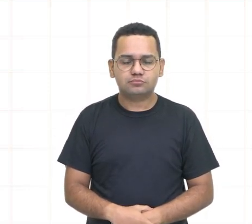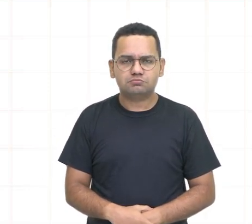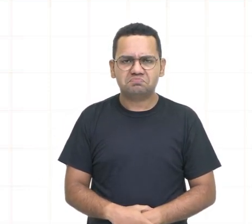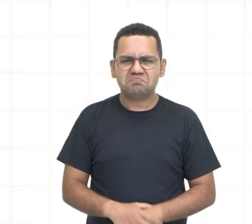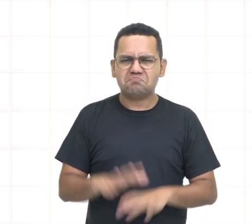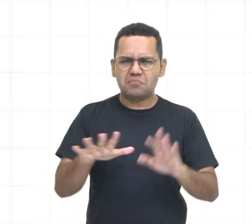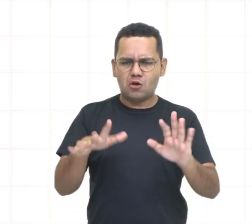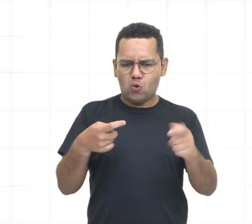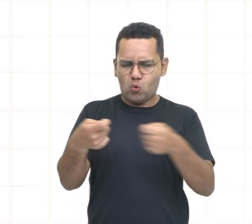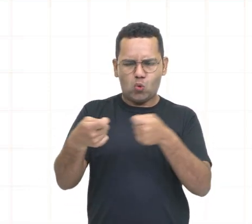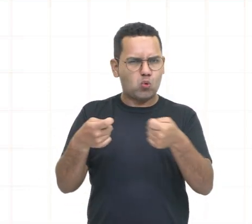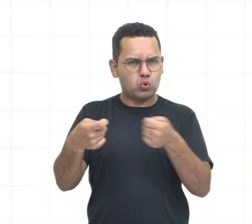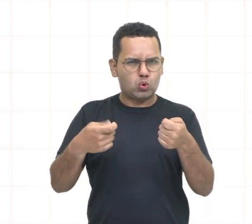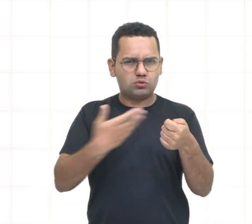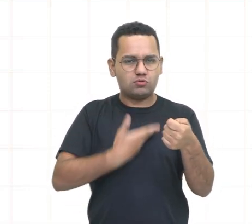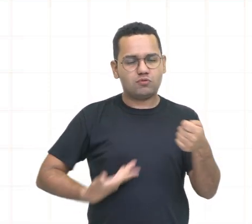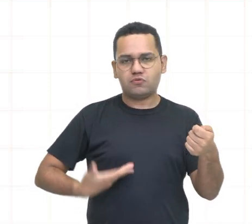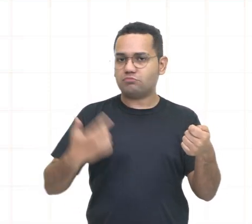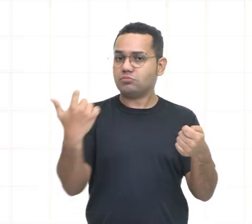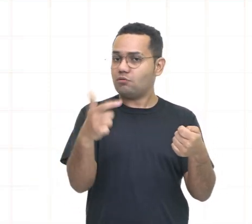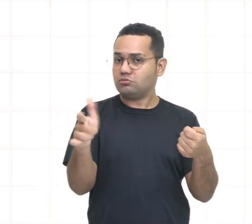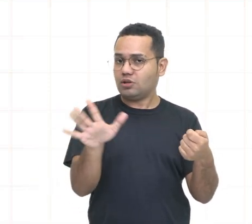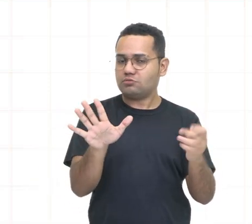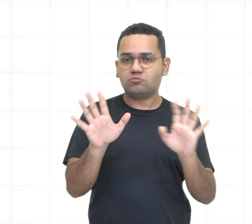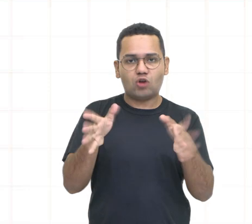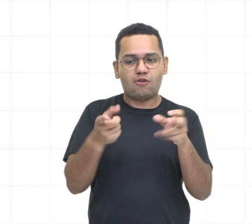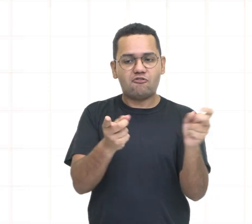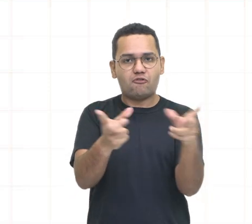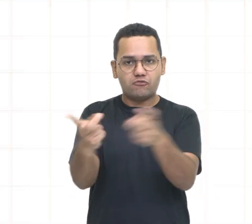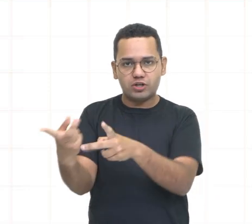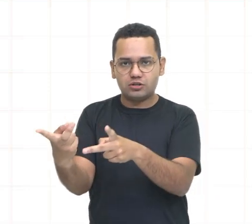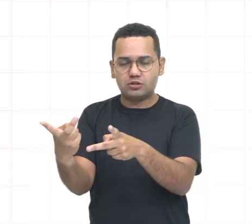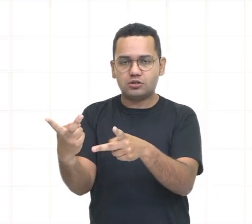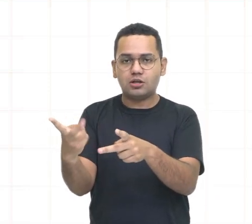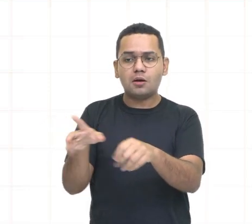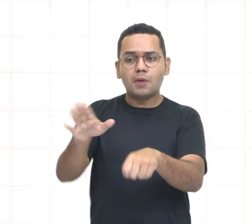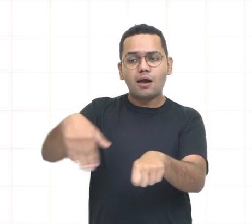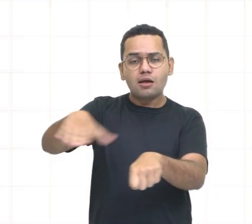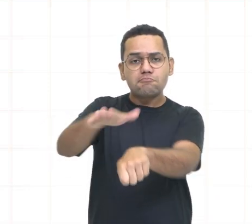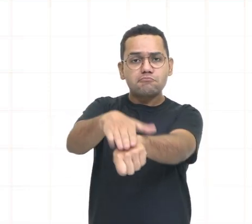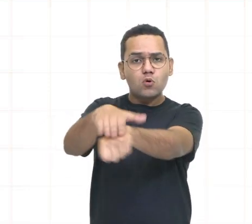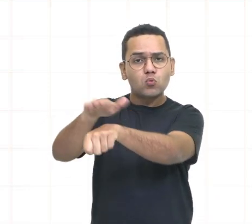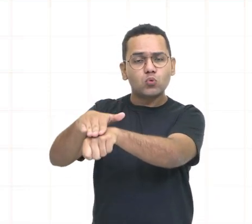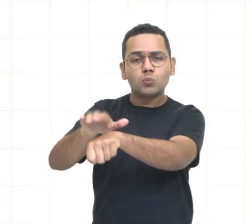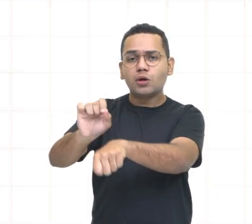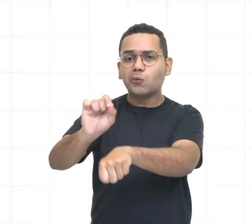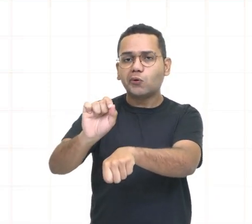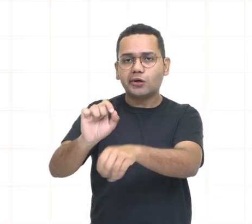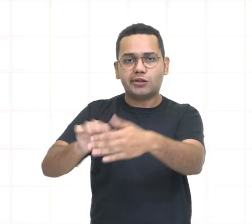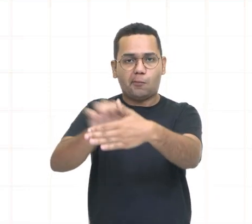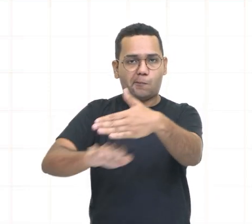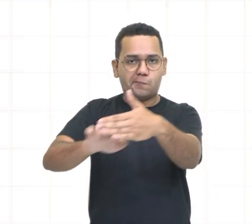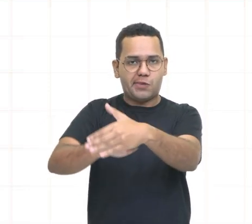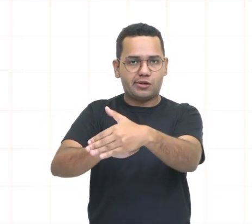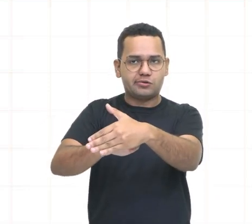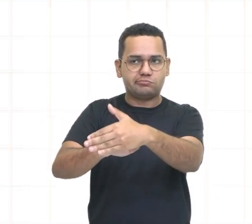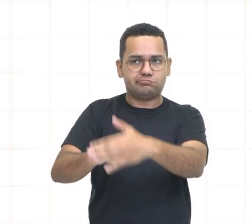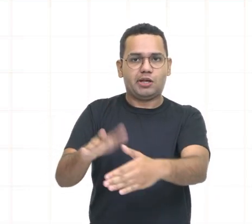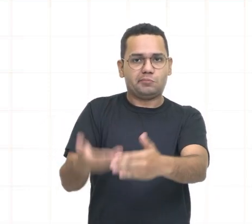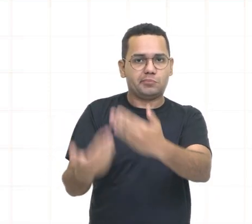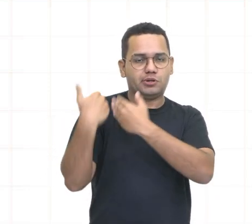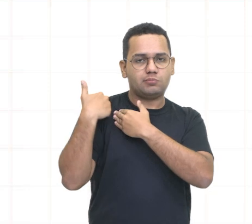mão, né, estatal e vão para as mãos do setor privado. Né?